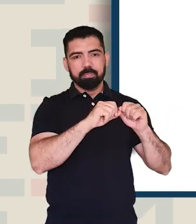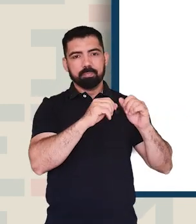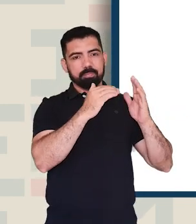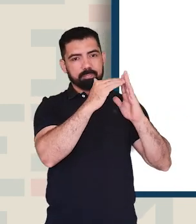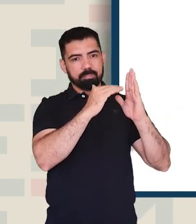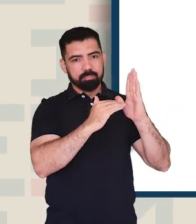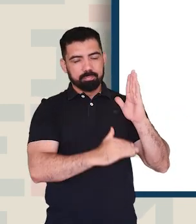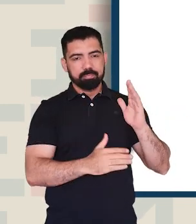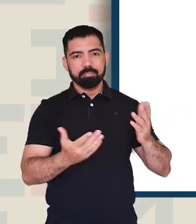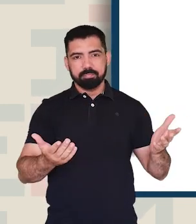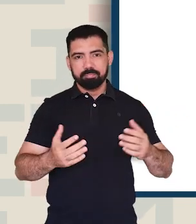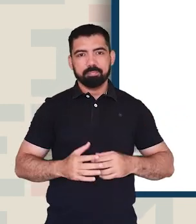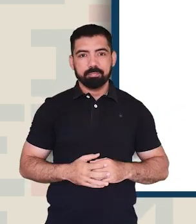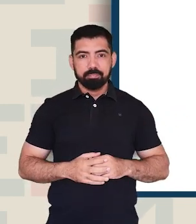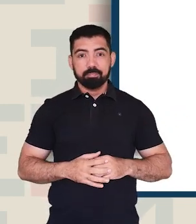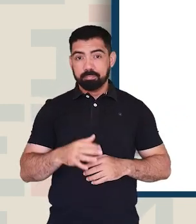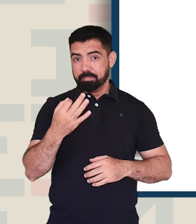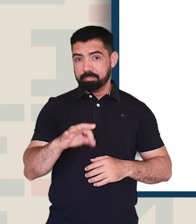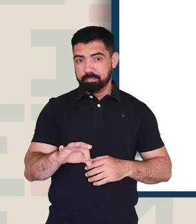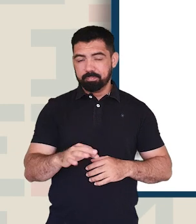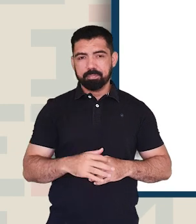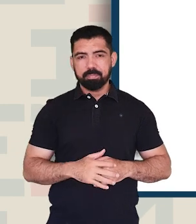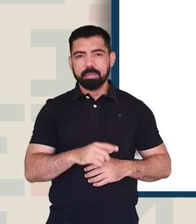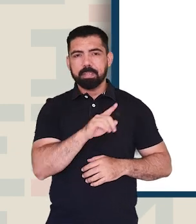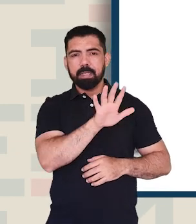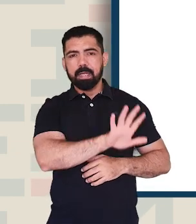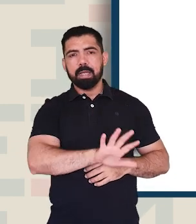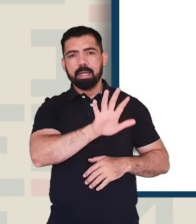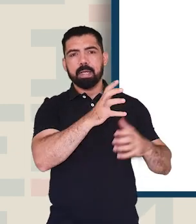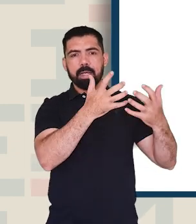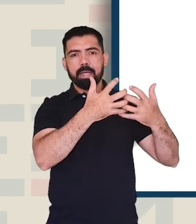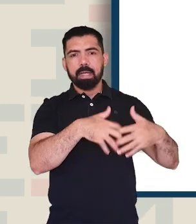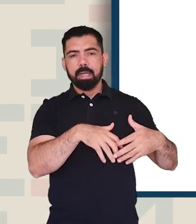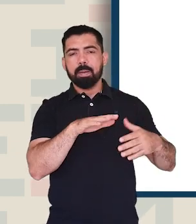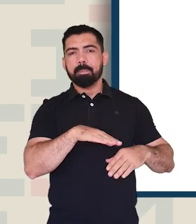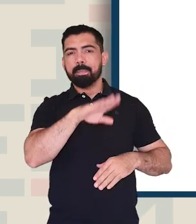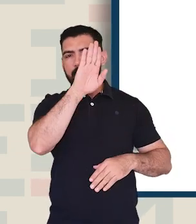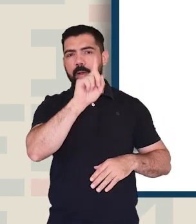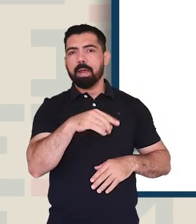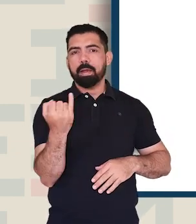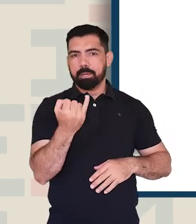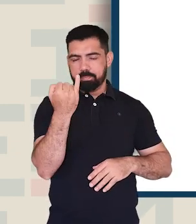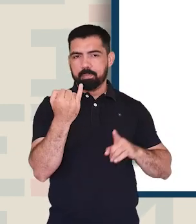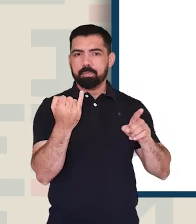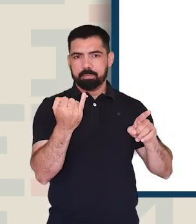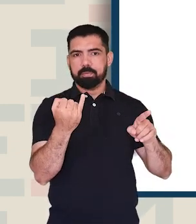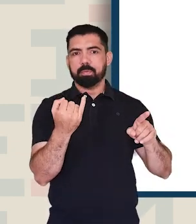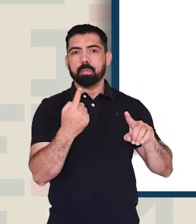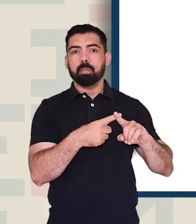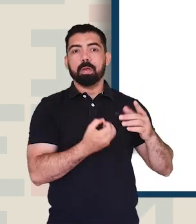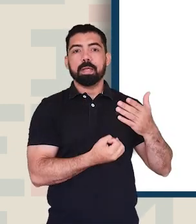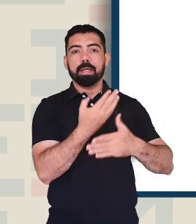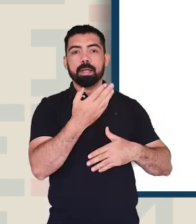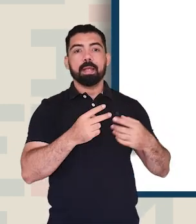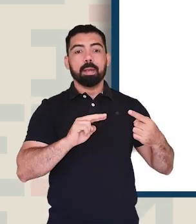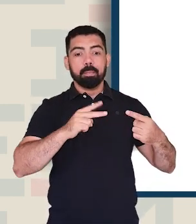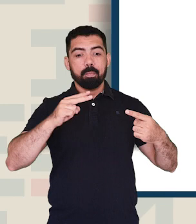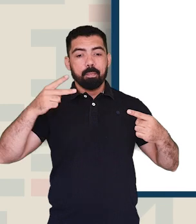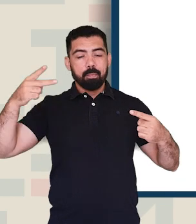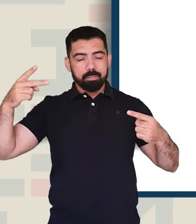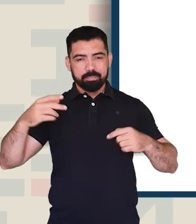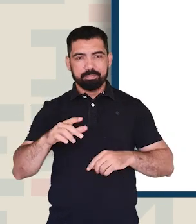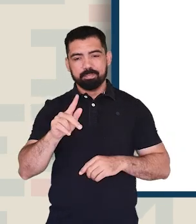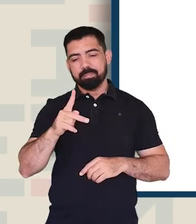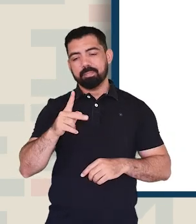sequência de acordes, né? Certo? Então, esse campo harmônico maior é muito importante, porque ele gera as progressões. Mas quer